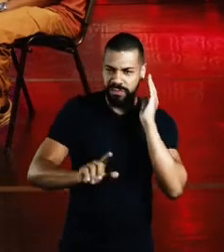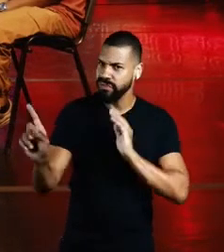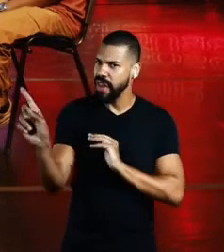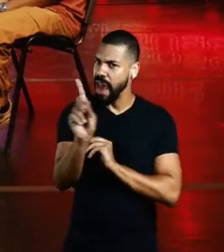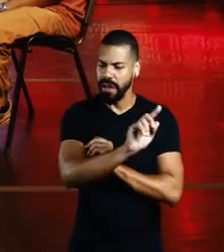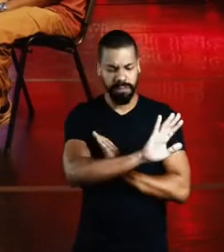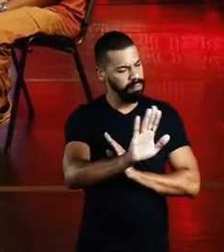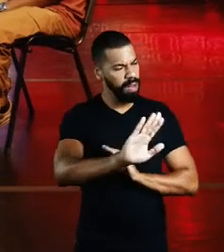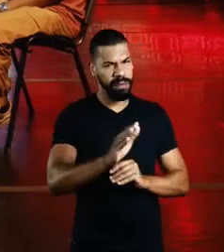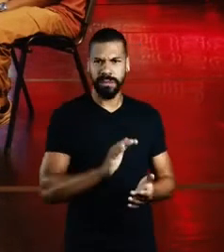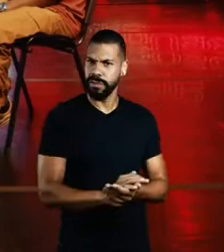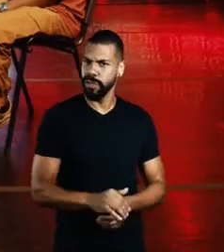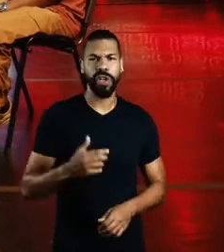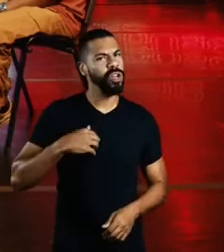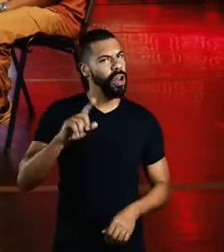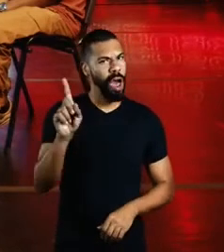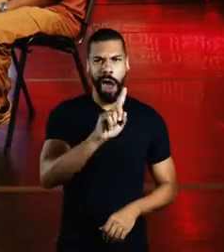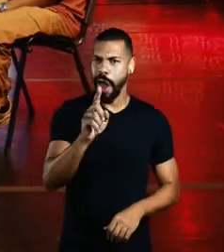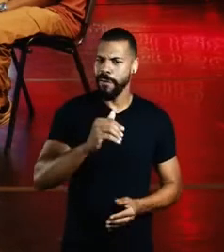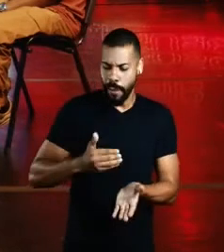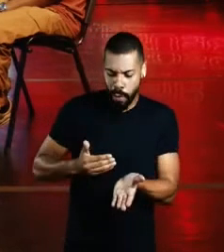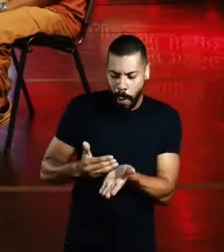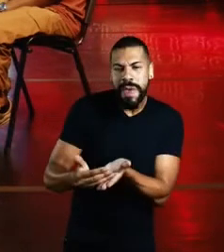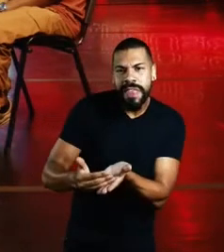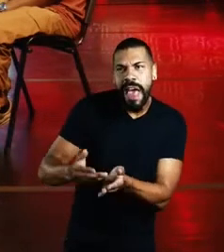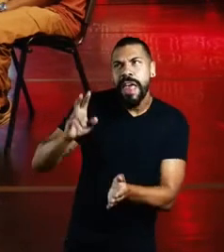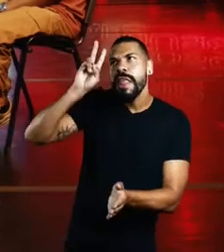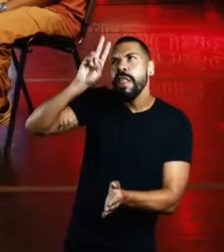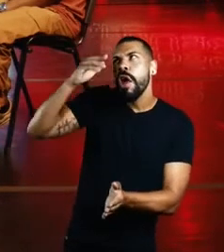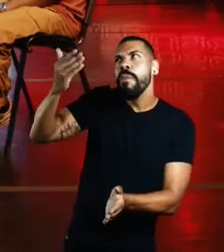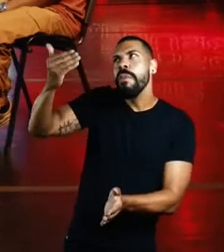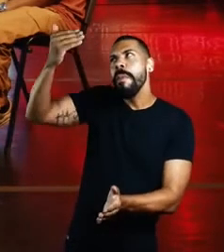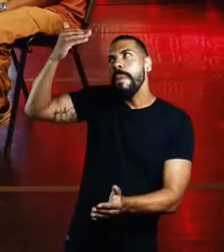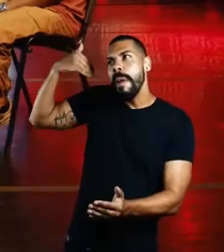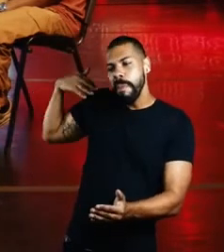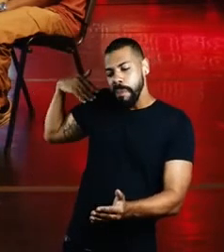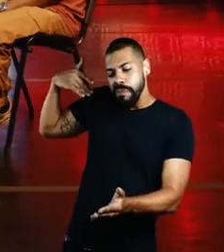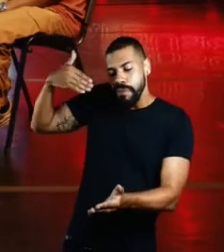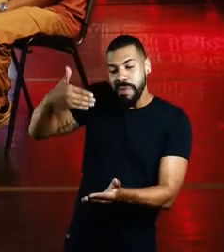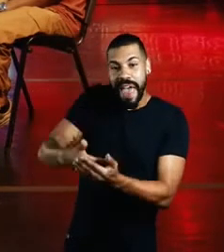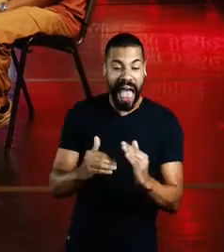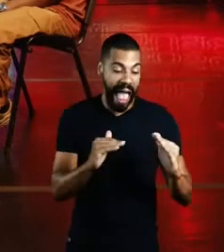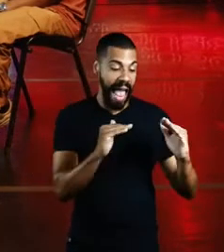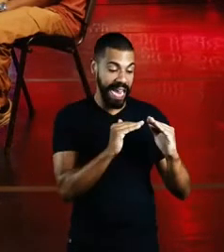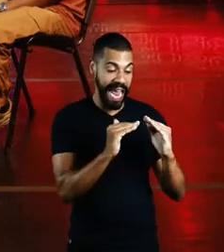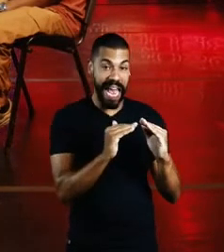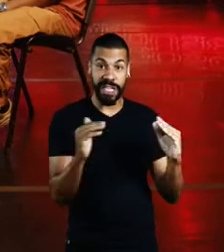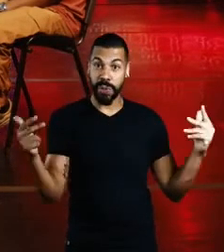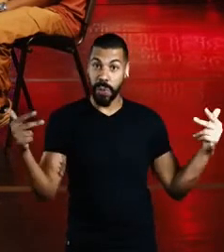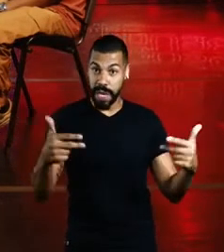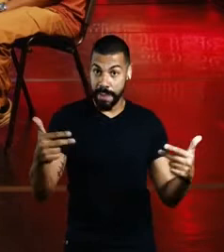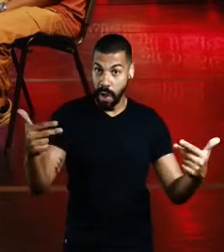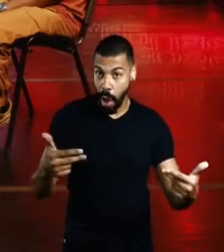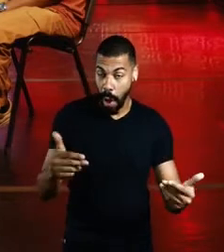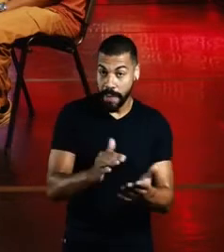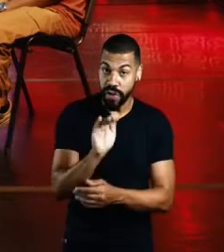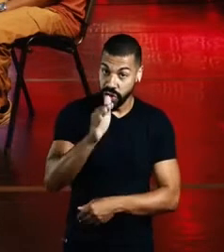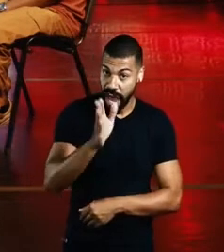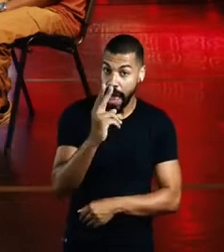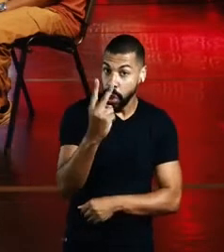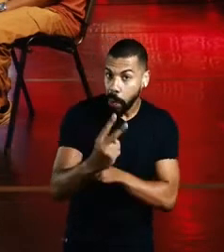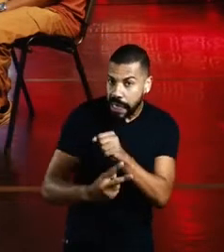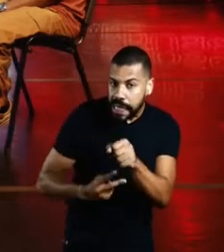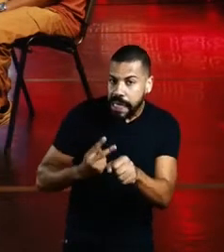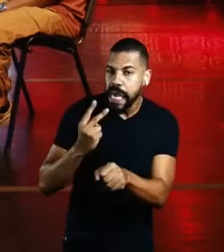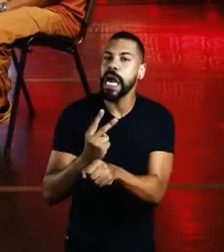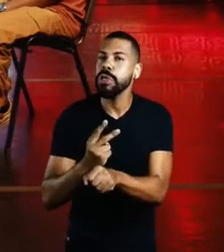peraí. Vamos fazer do começo, as coisas certas. Se a casa do hip hop, nós estamos aqui há 2 anos, a gente tem que fazer o